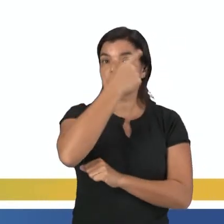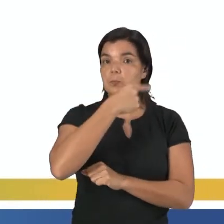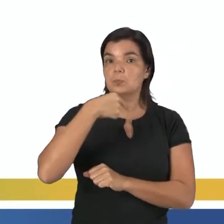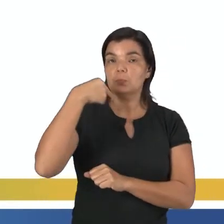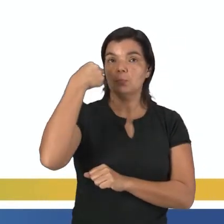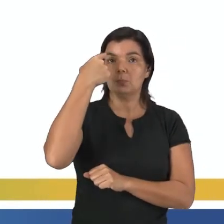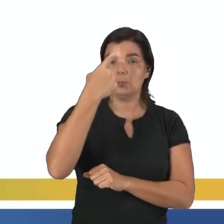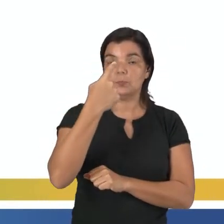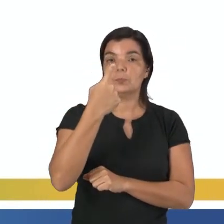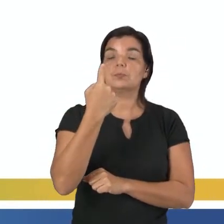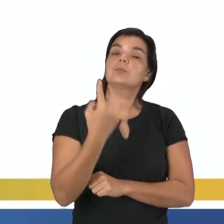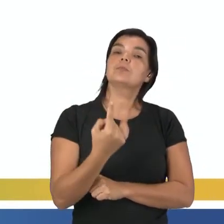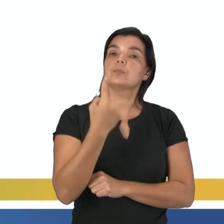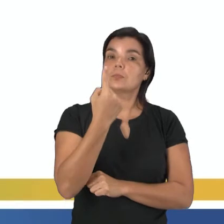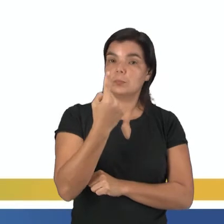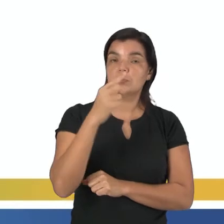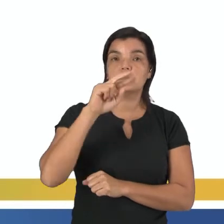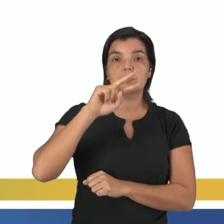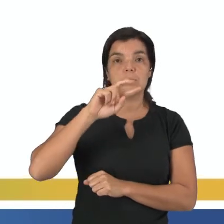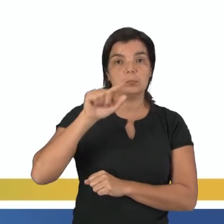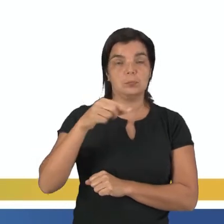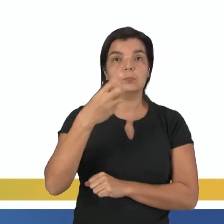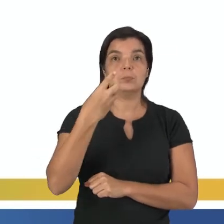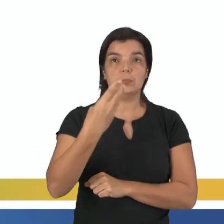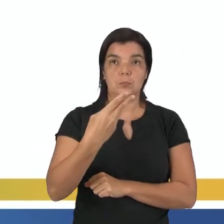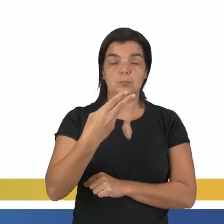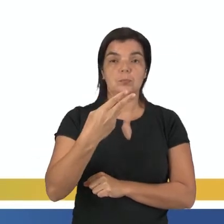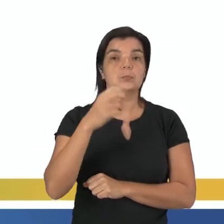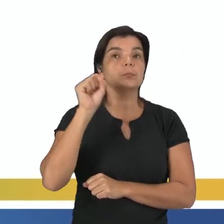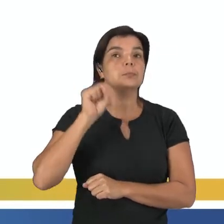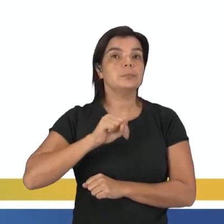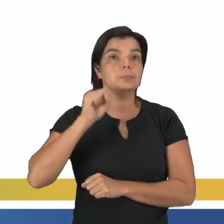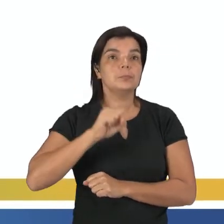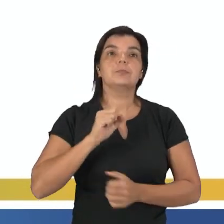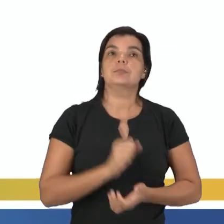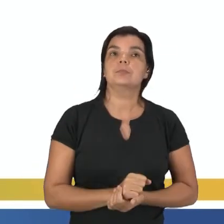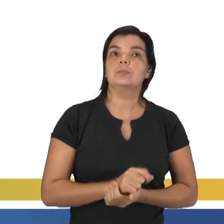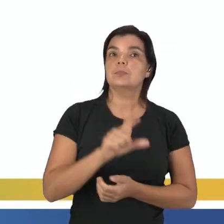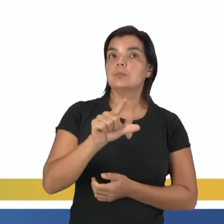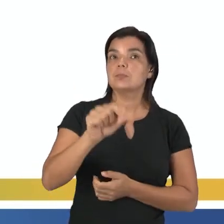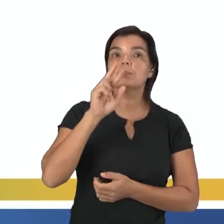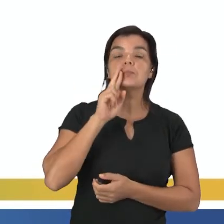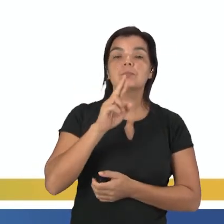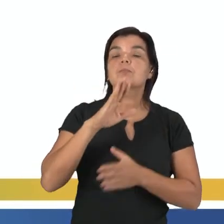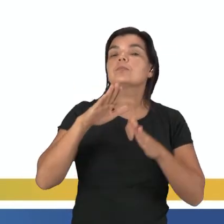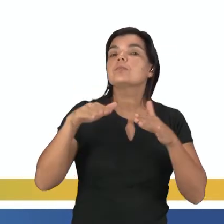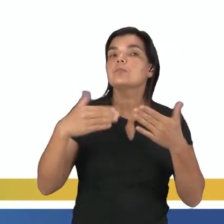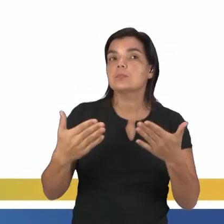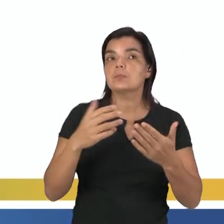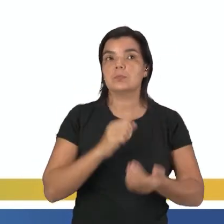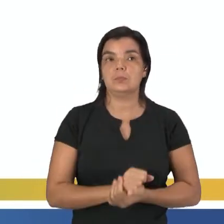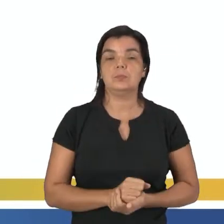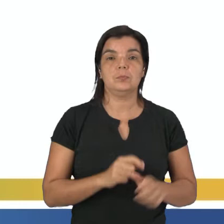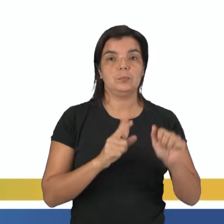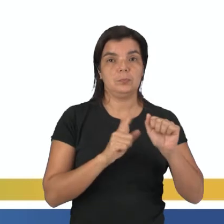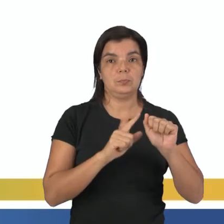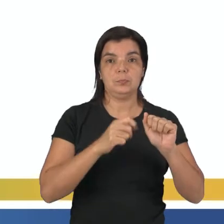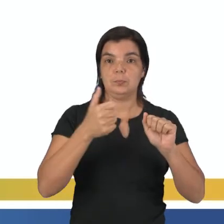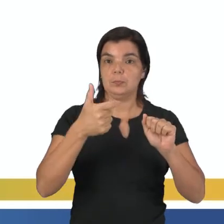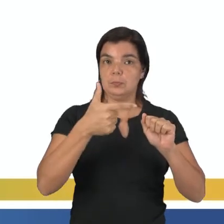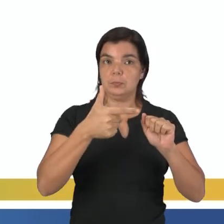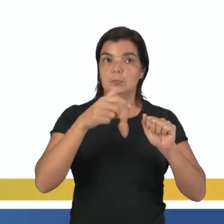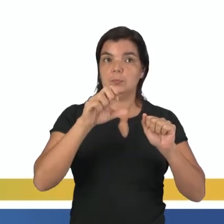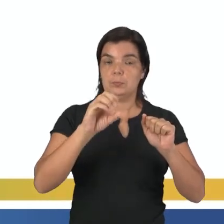converter 1,2 hora em segundos. A opção correta para o resultado do aluno seria o